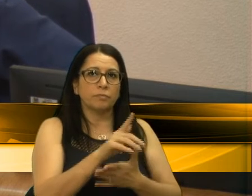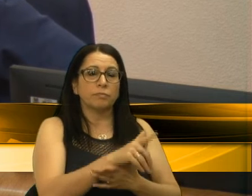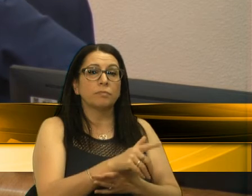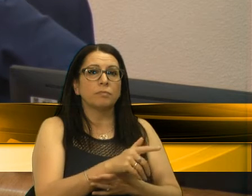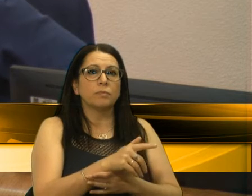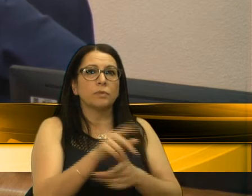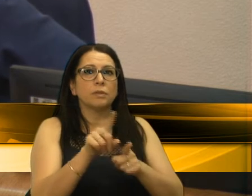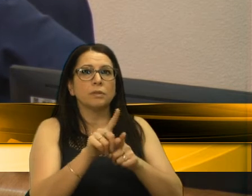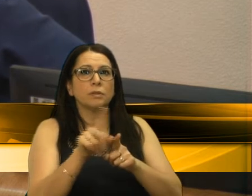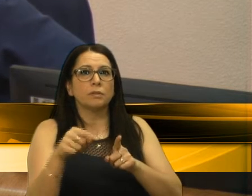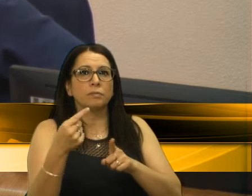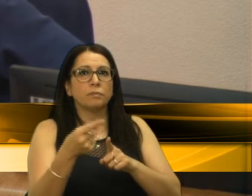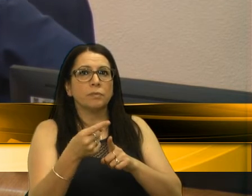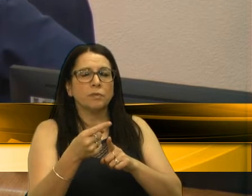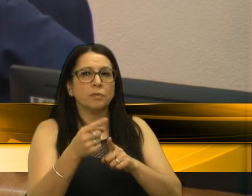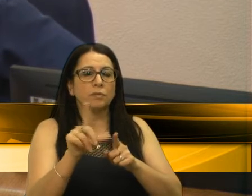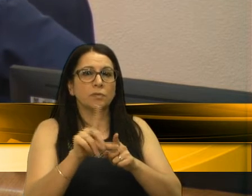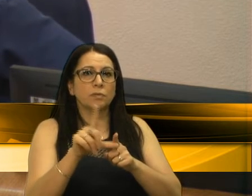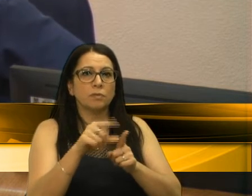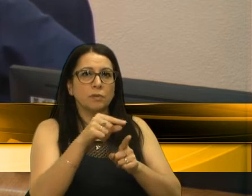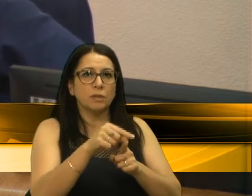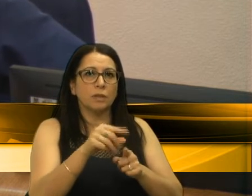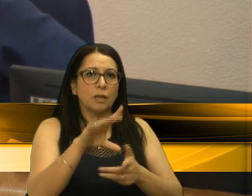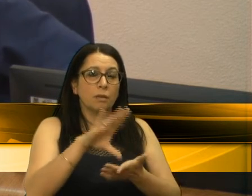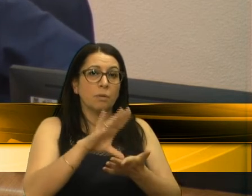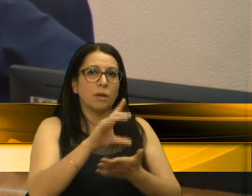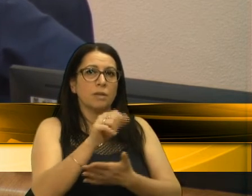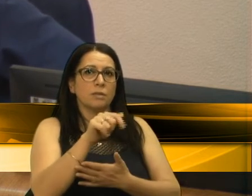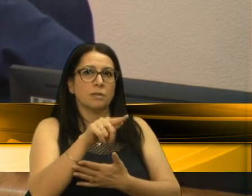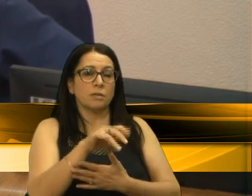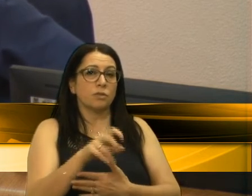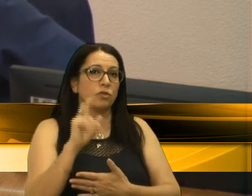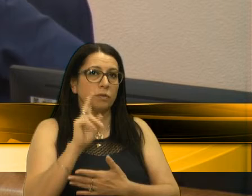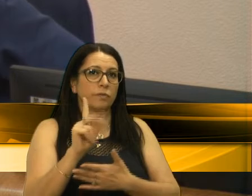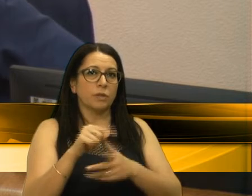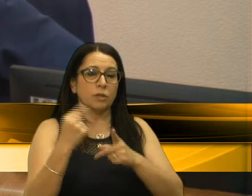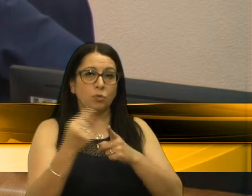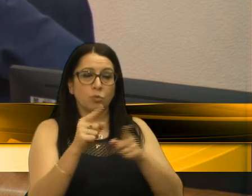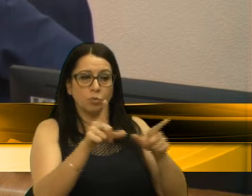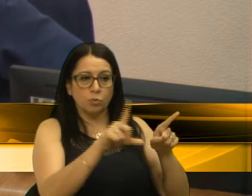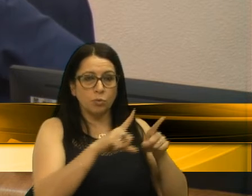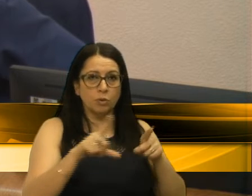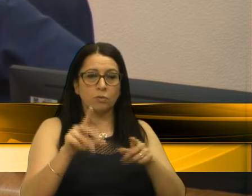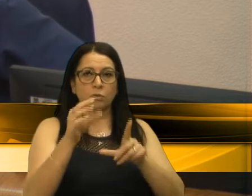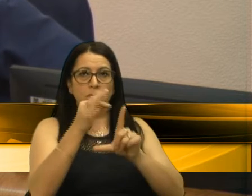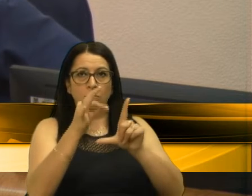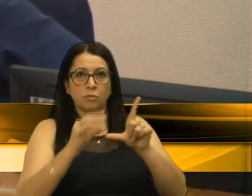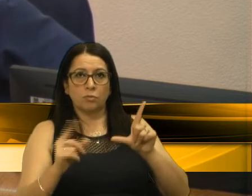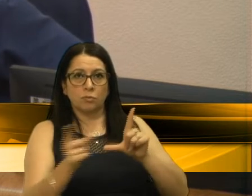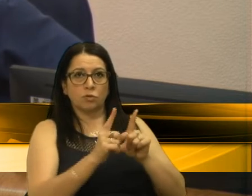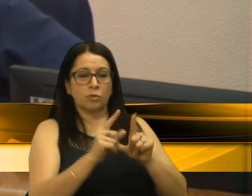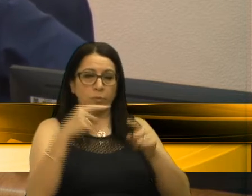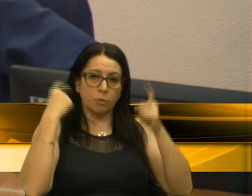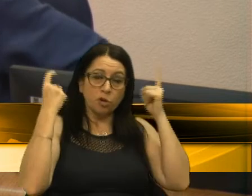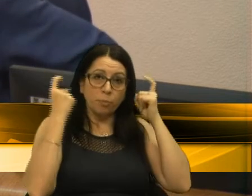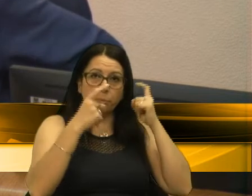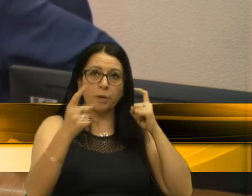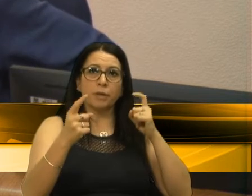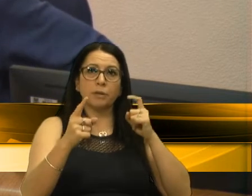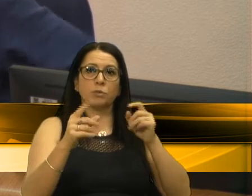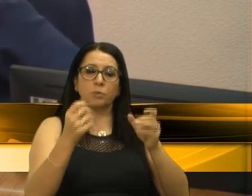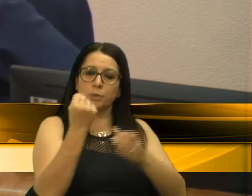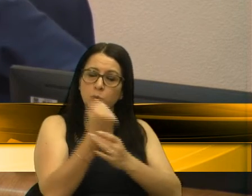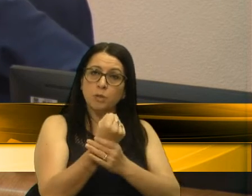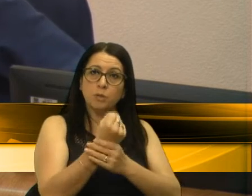parte da organização, mas já tivemos fora da Praça Dante. Sugerir outro local tendo em vista todas as questões de logística de apoio, mantendo, preocupado com segurança,